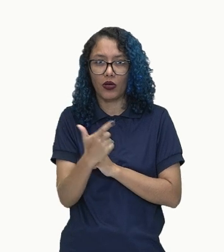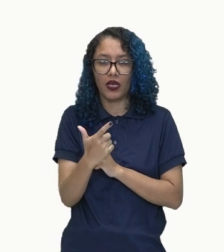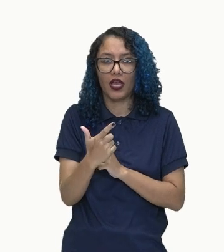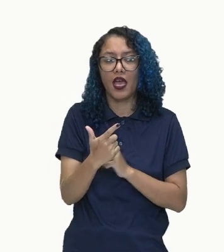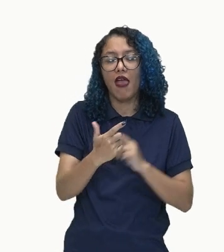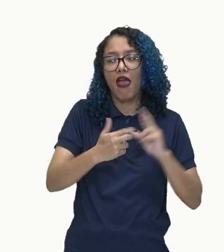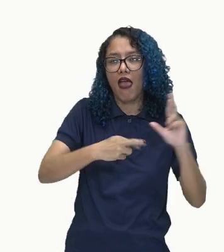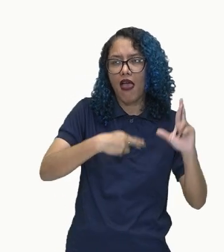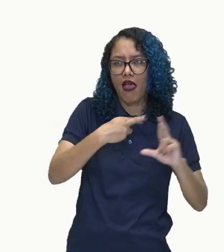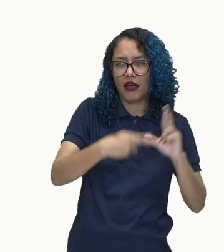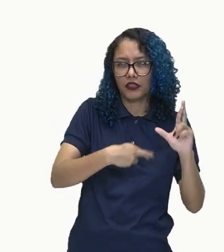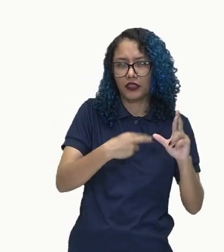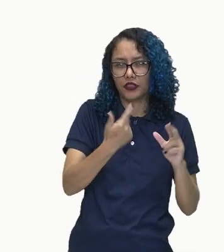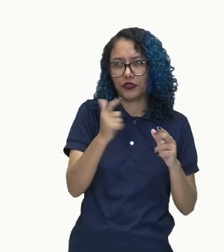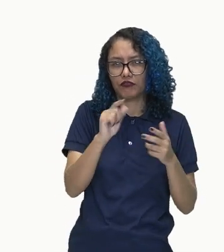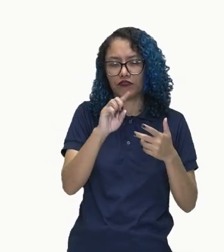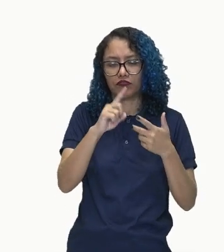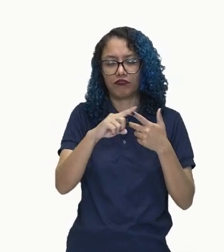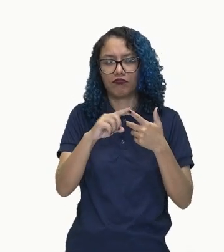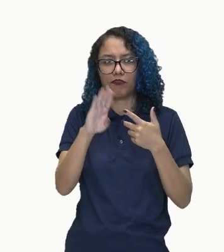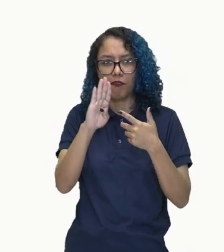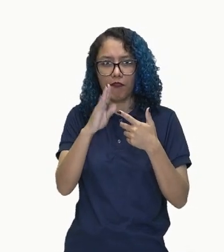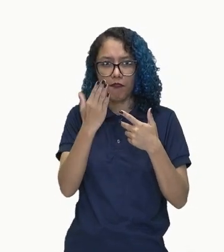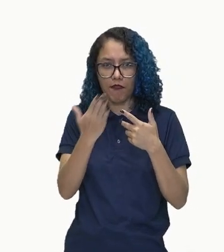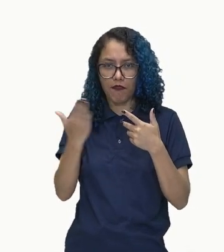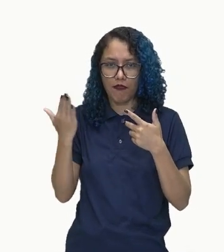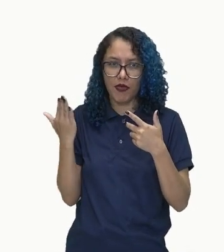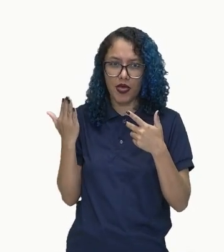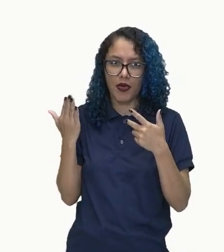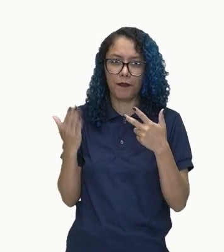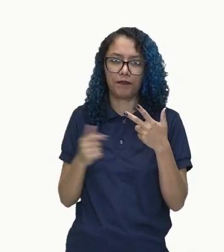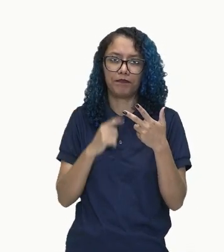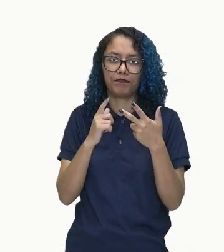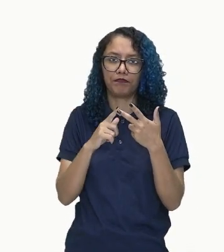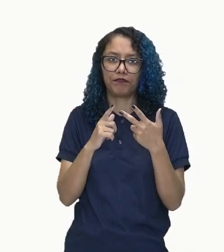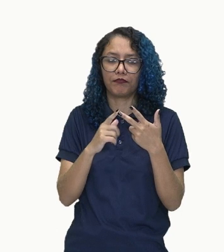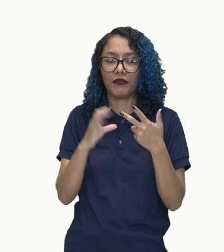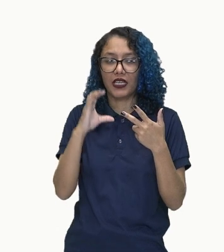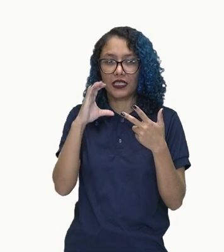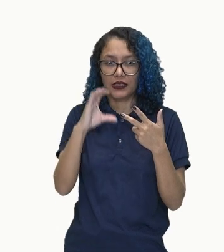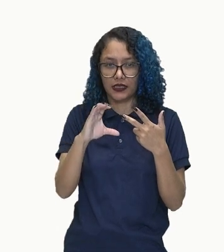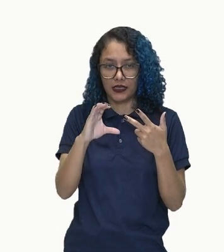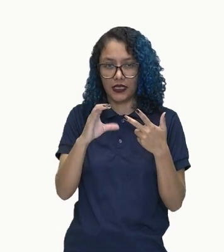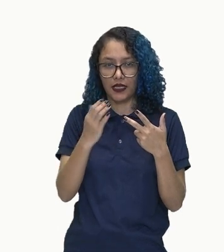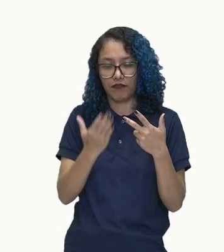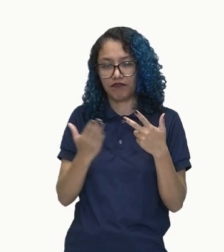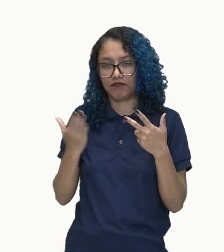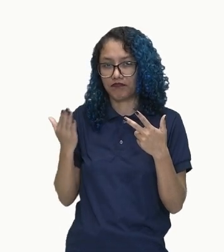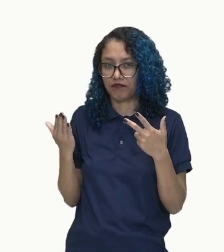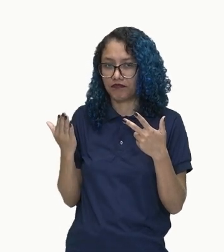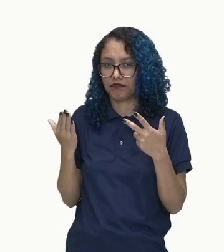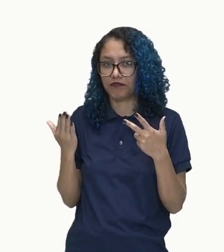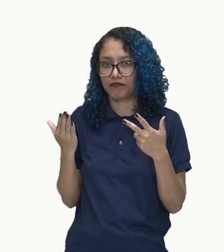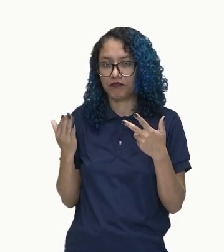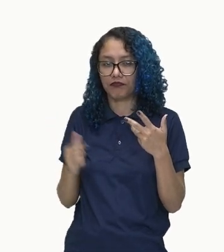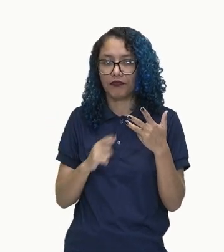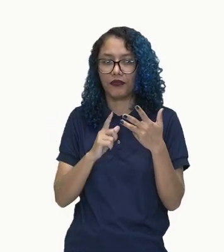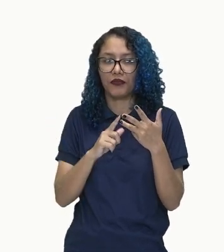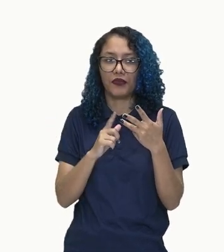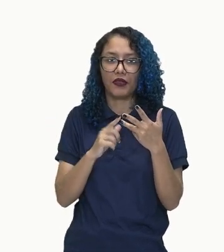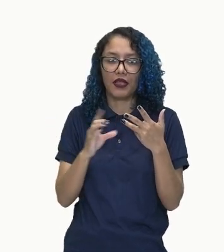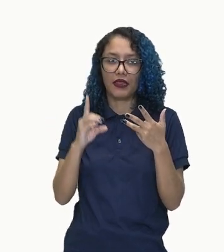A massa dos produtos será maior que a massa dos reagentes. A massa dos produtos será igual à massa dos